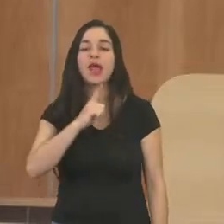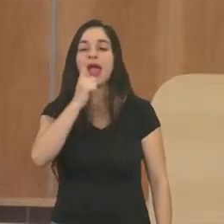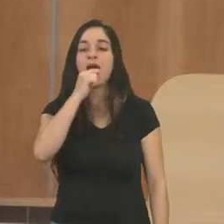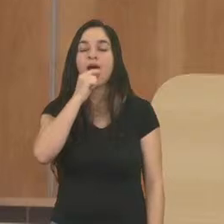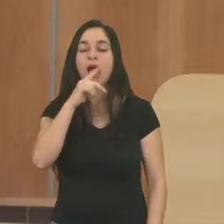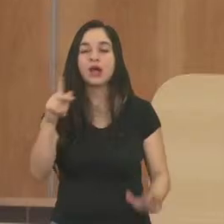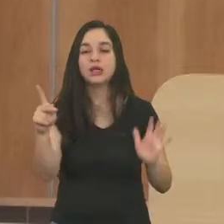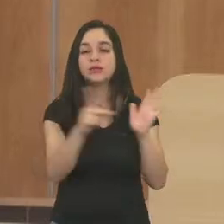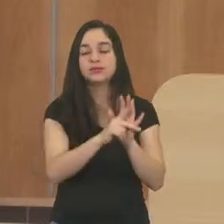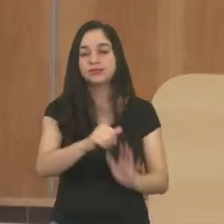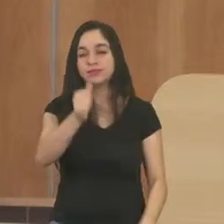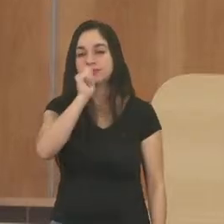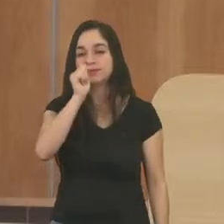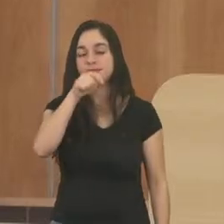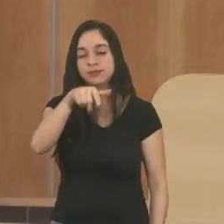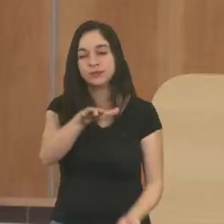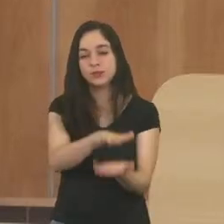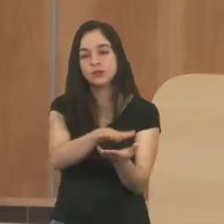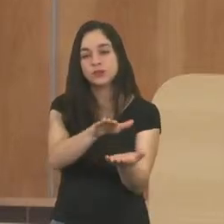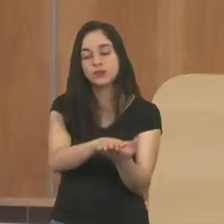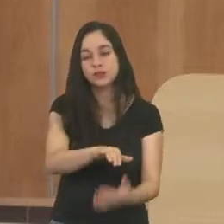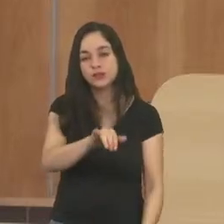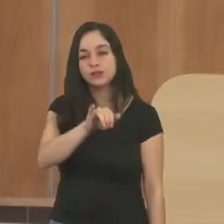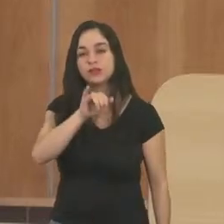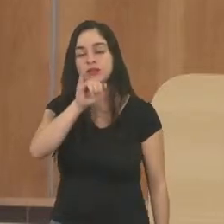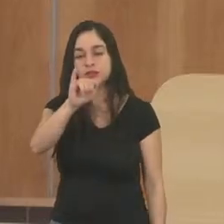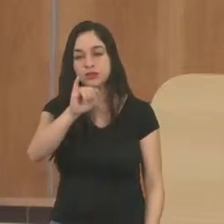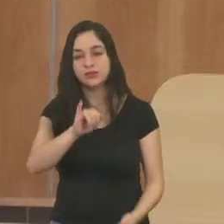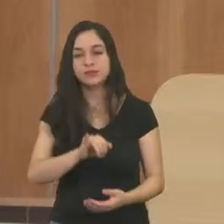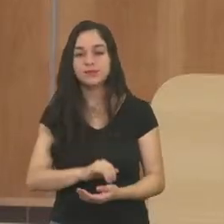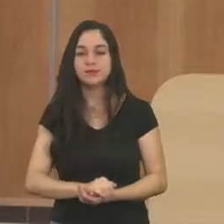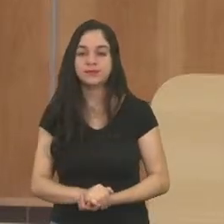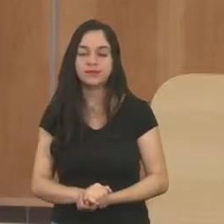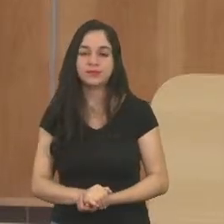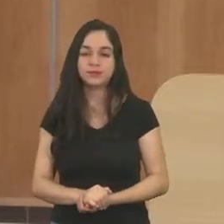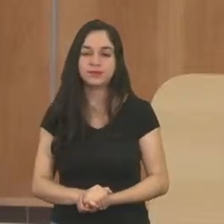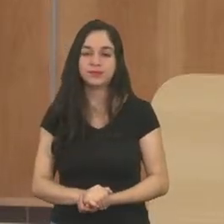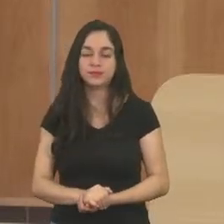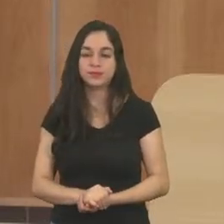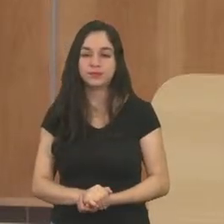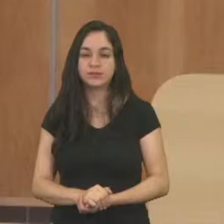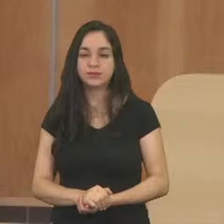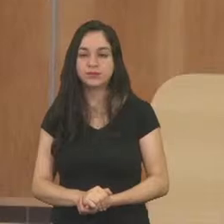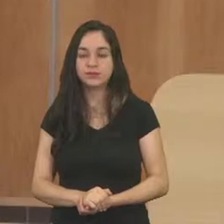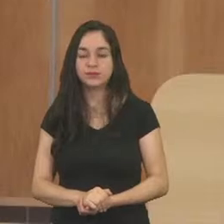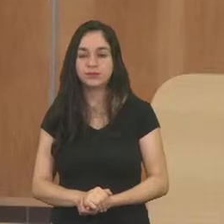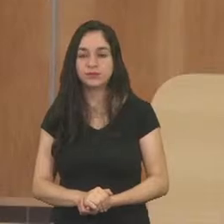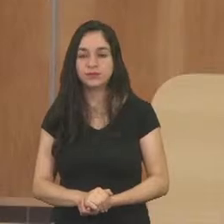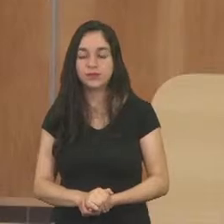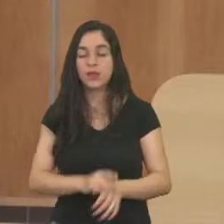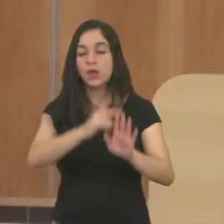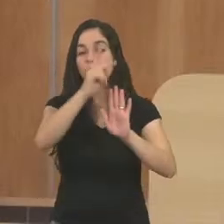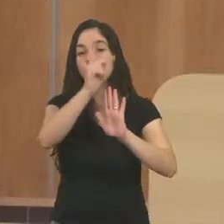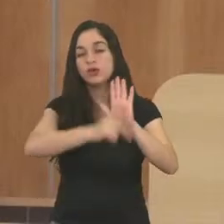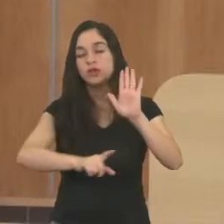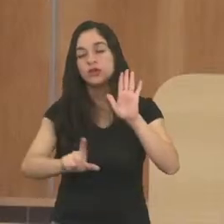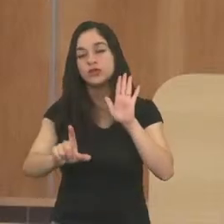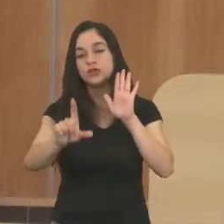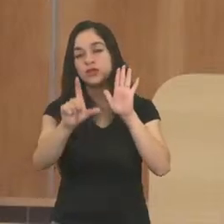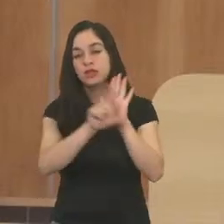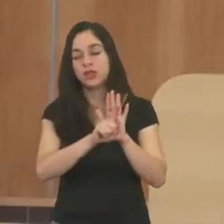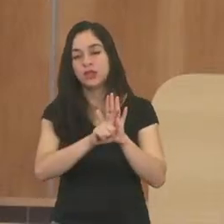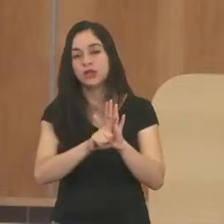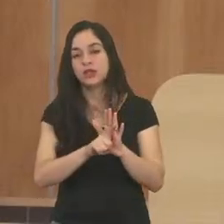uso público do município de Jacareí e dá outras providências. O projeto de lei